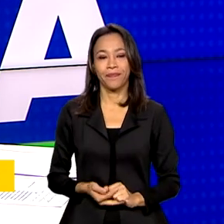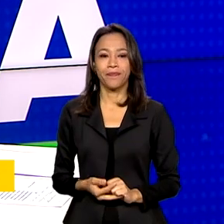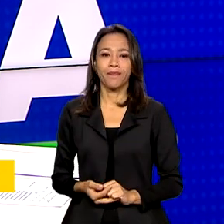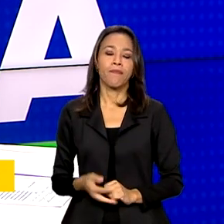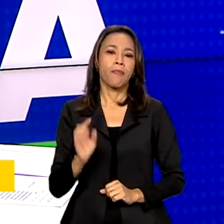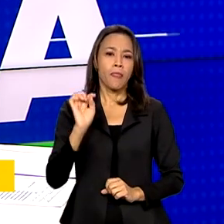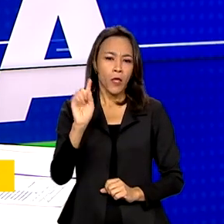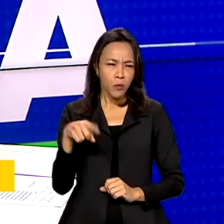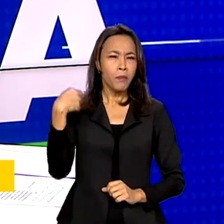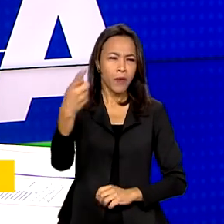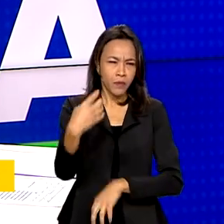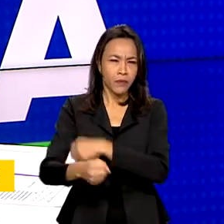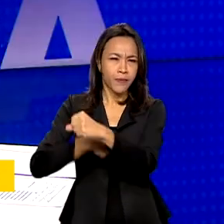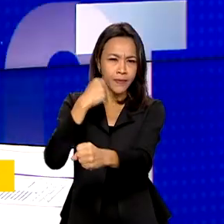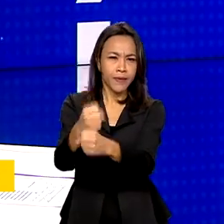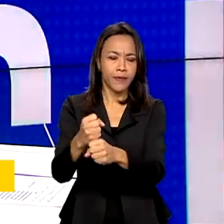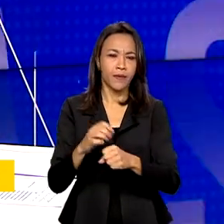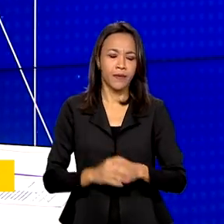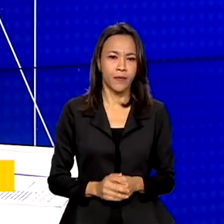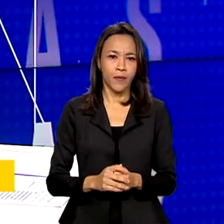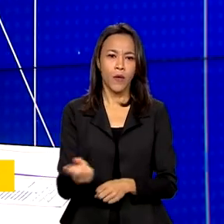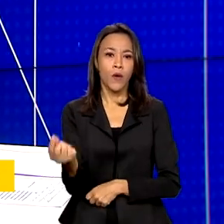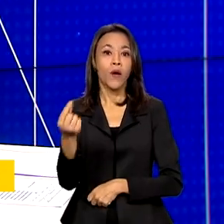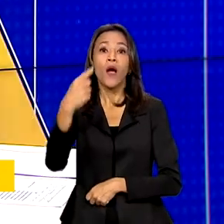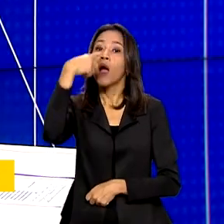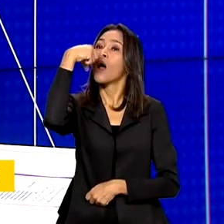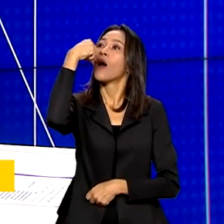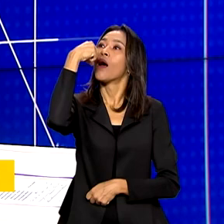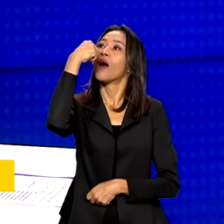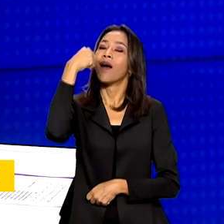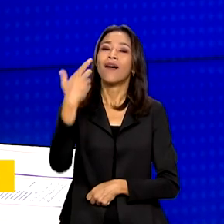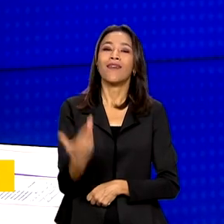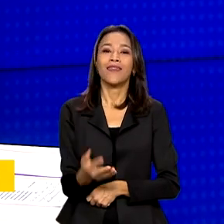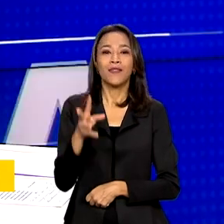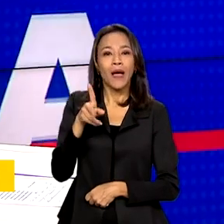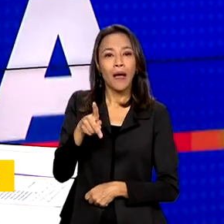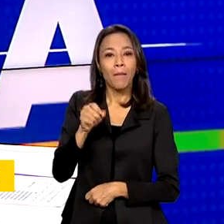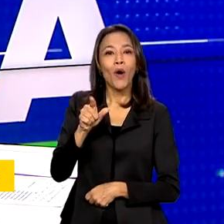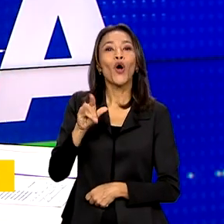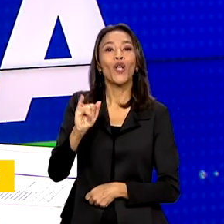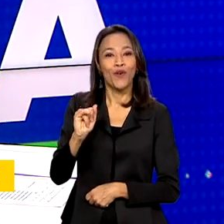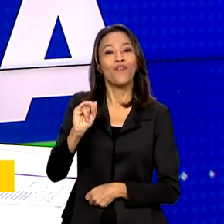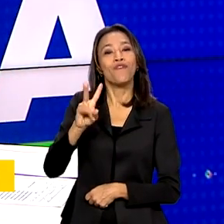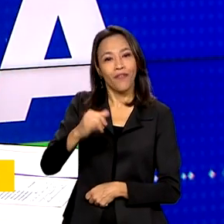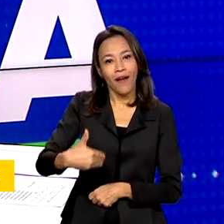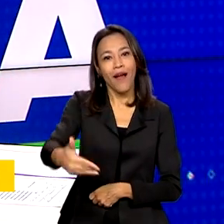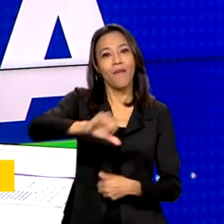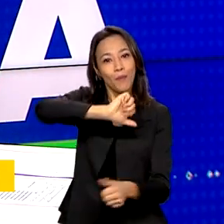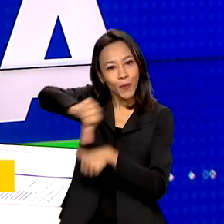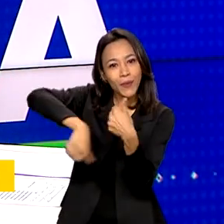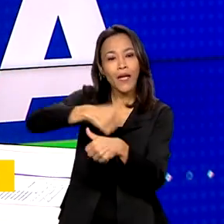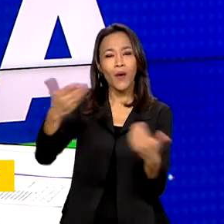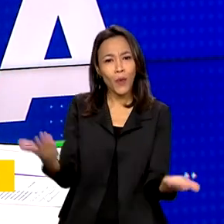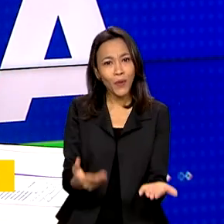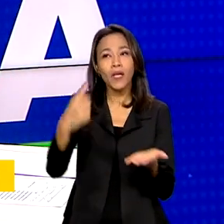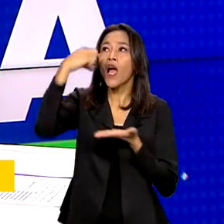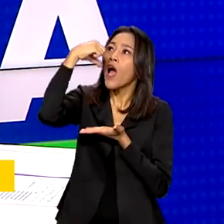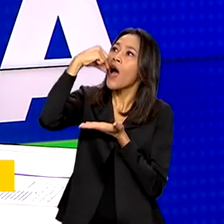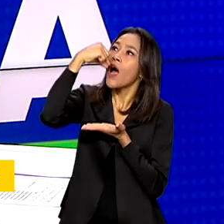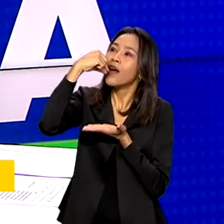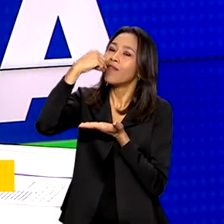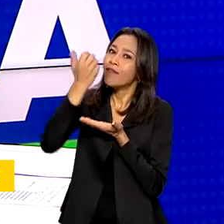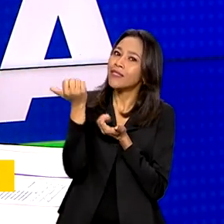A partir do ano que vem, o reforço da vacina contra a poliomielite vai mudar. A dose, que é dada hoje por gotinhas,